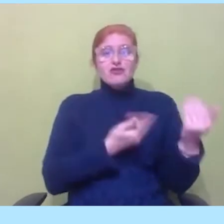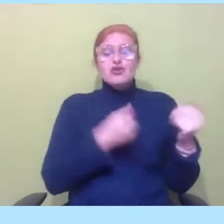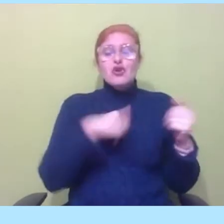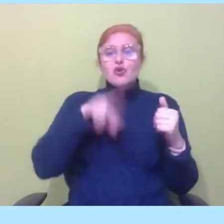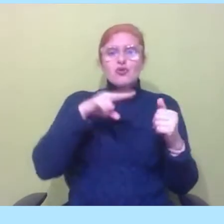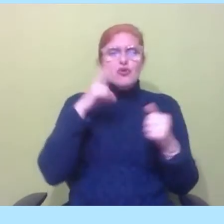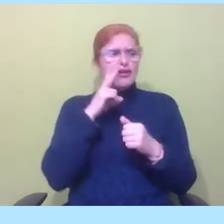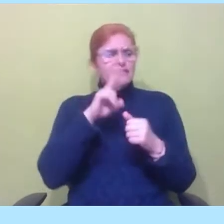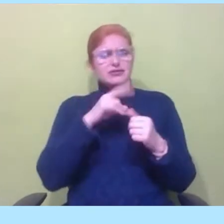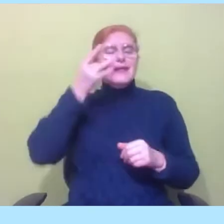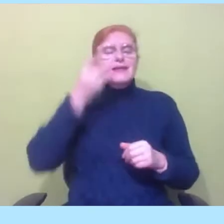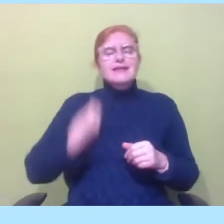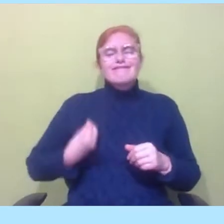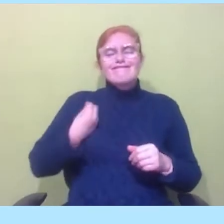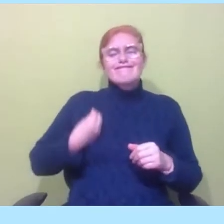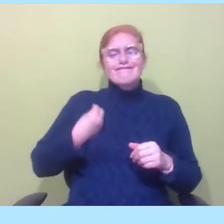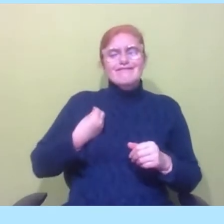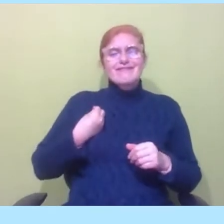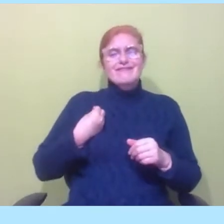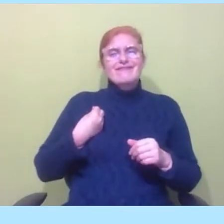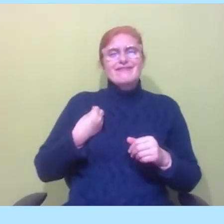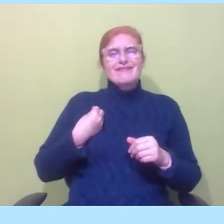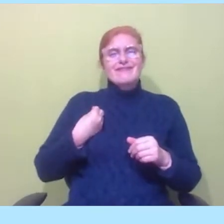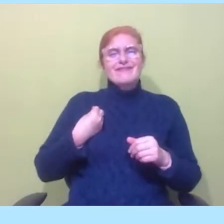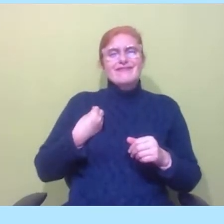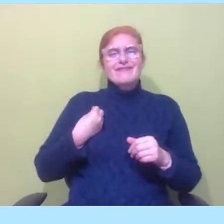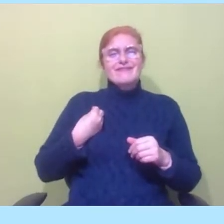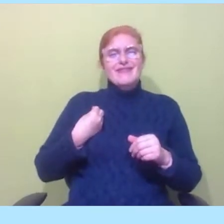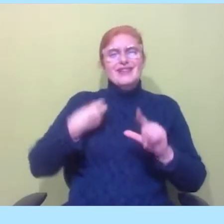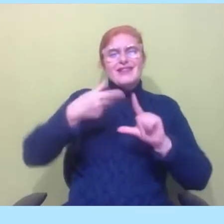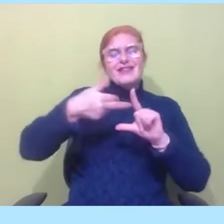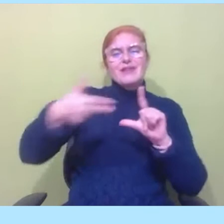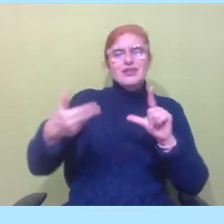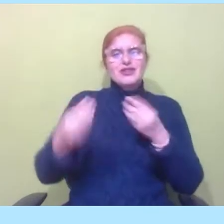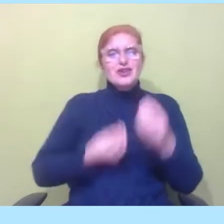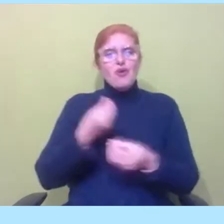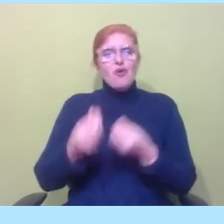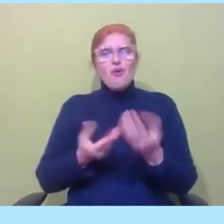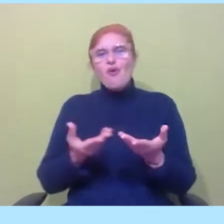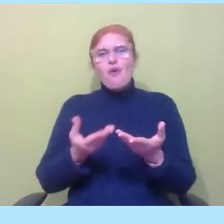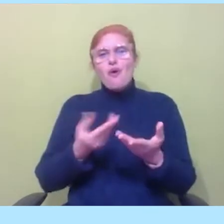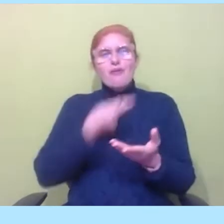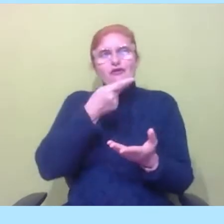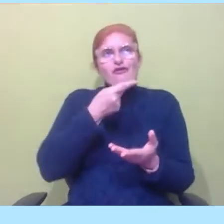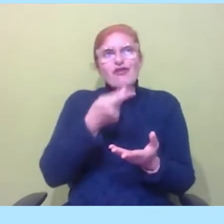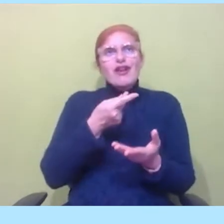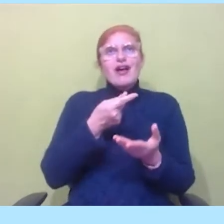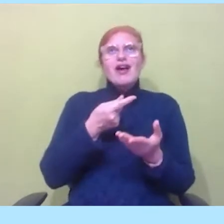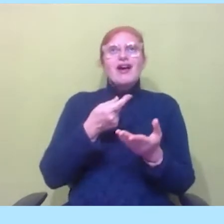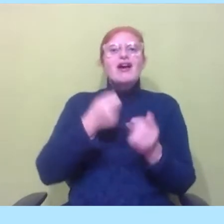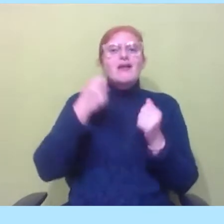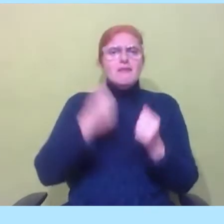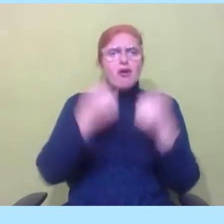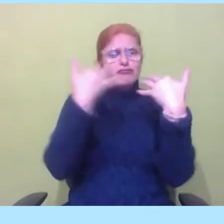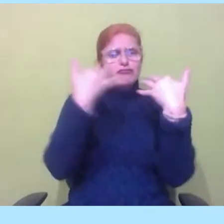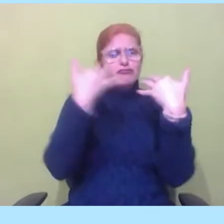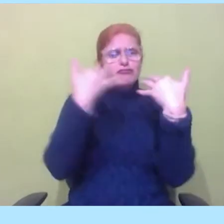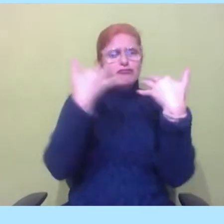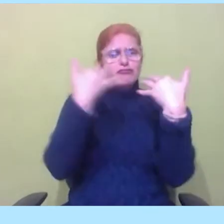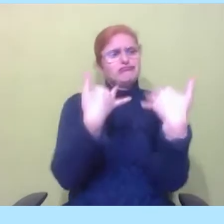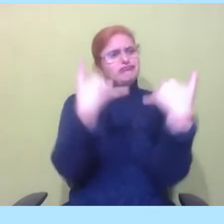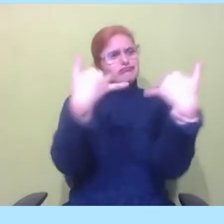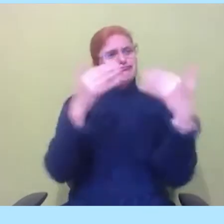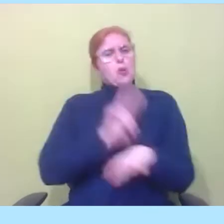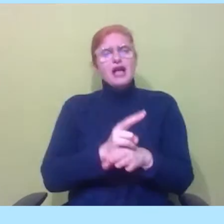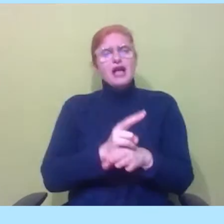oportunidade de se expor. Como é que eu vou dizer? Você se exponha com cuidado, você se exponha na hora que, né, eu for colocar